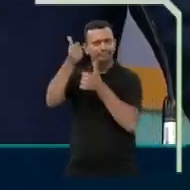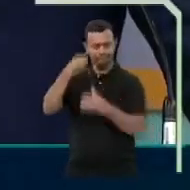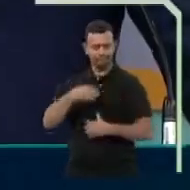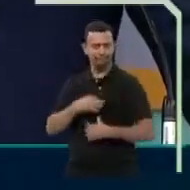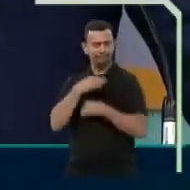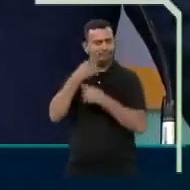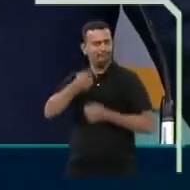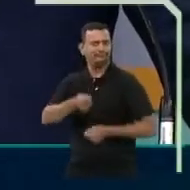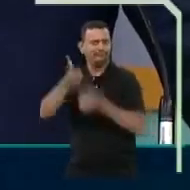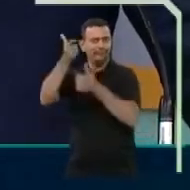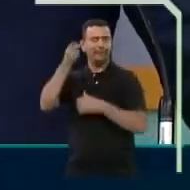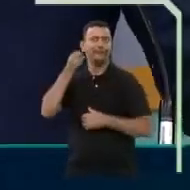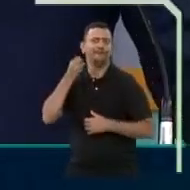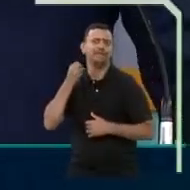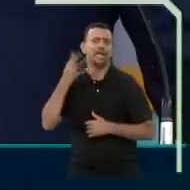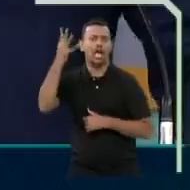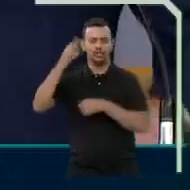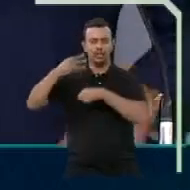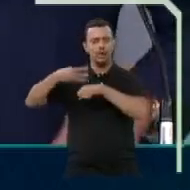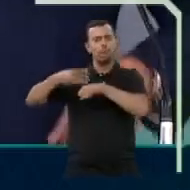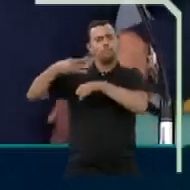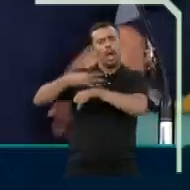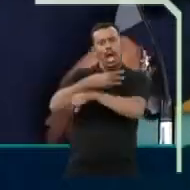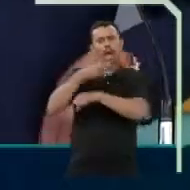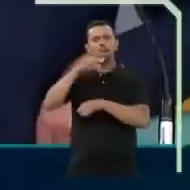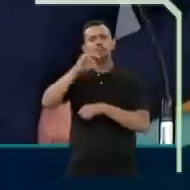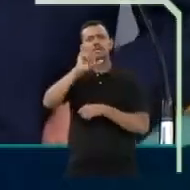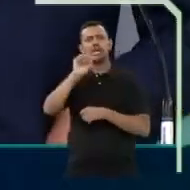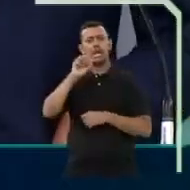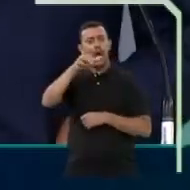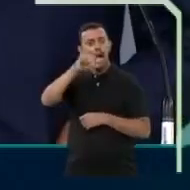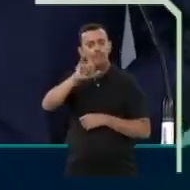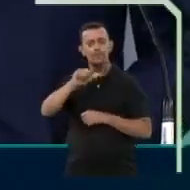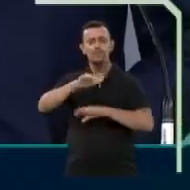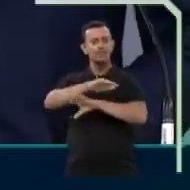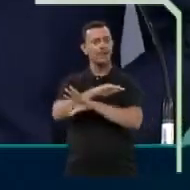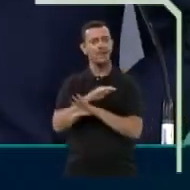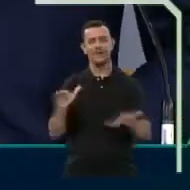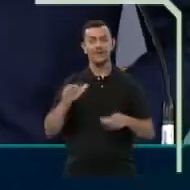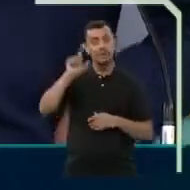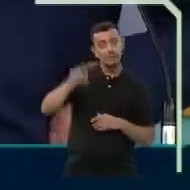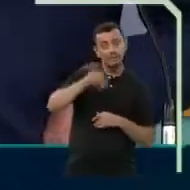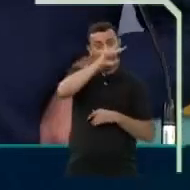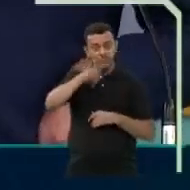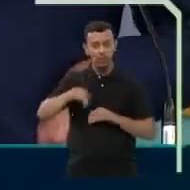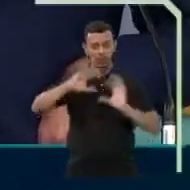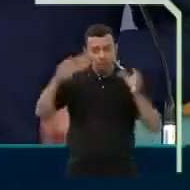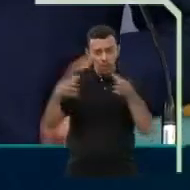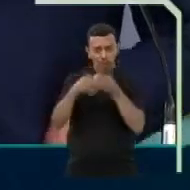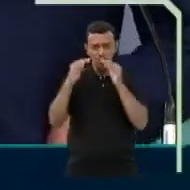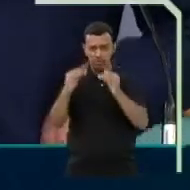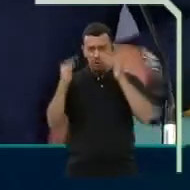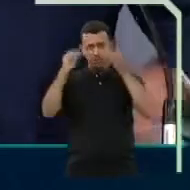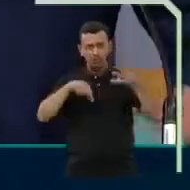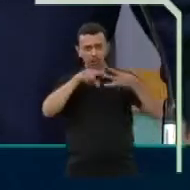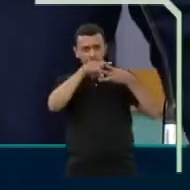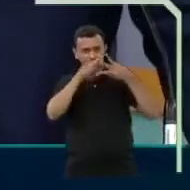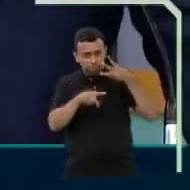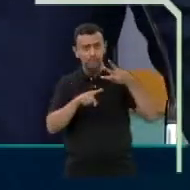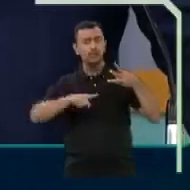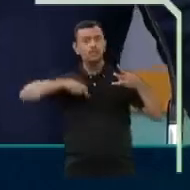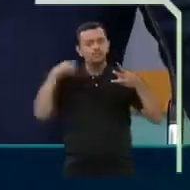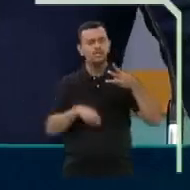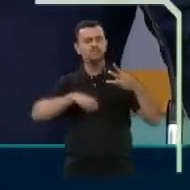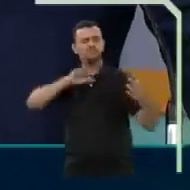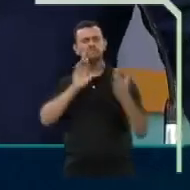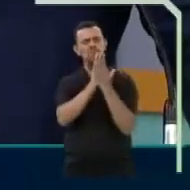para Miami. Nós vamos acabar nisso com uma canetada. Os privilégios da cúpula dos poderes têm que ser enfrentados.